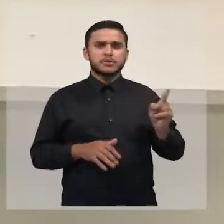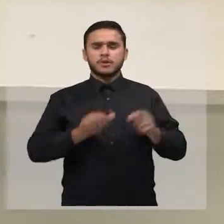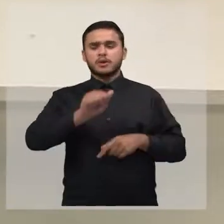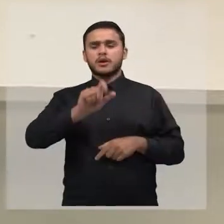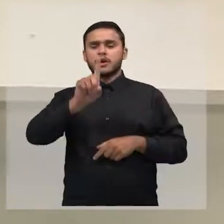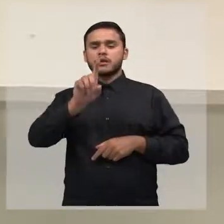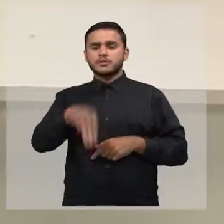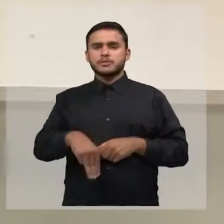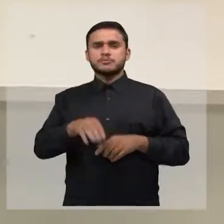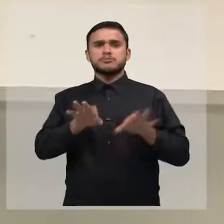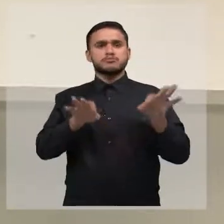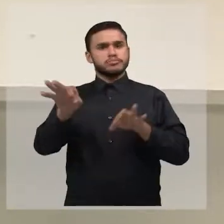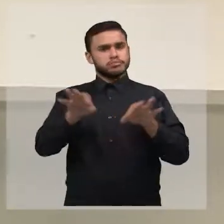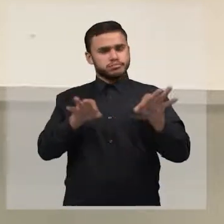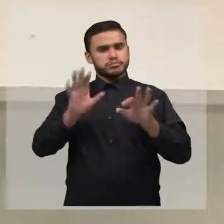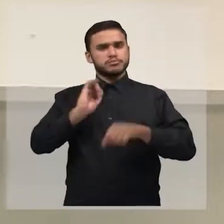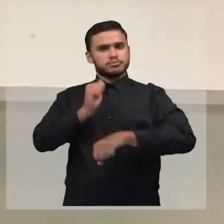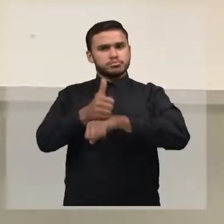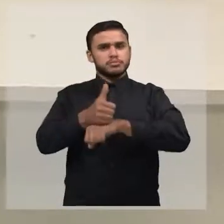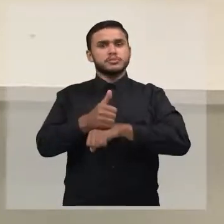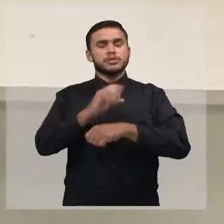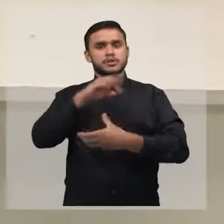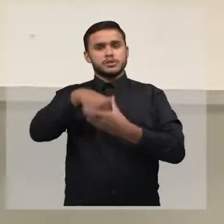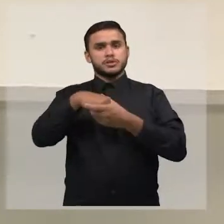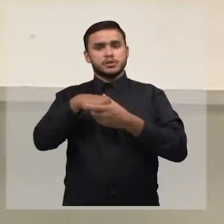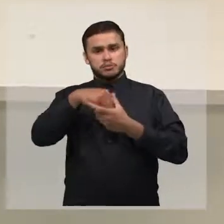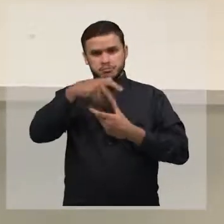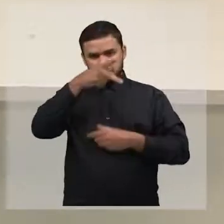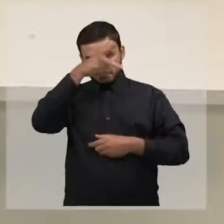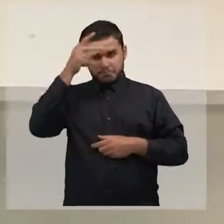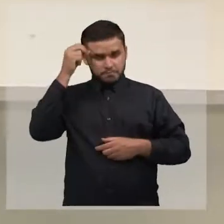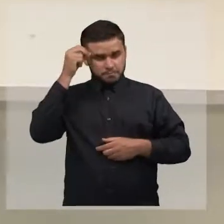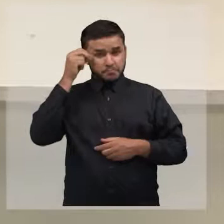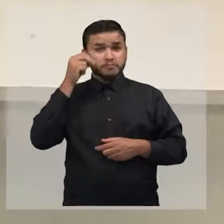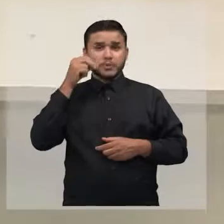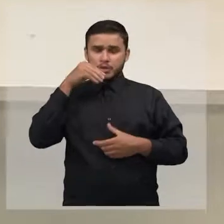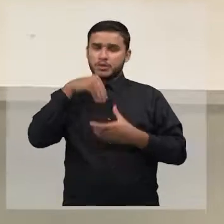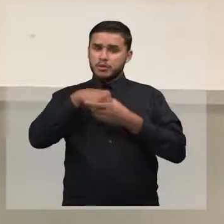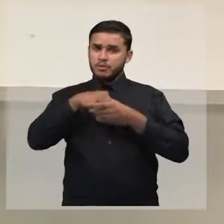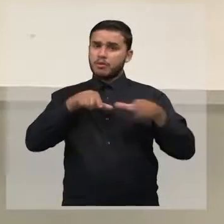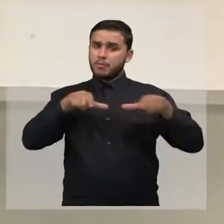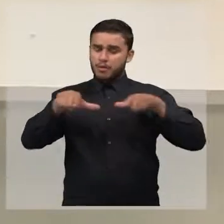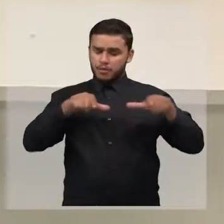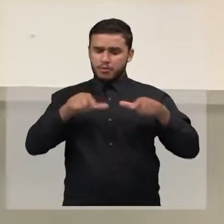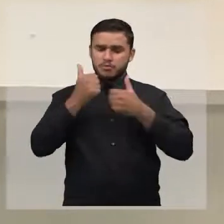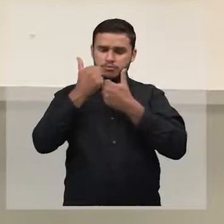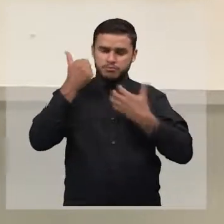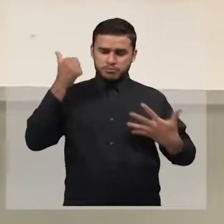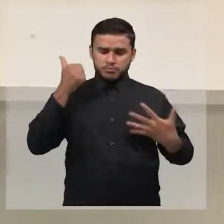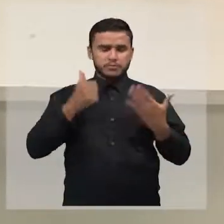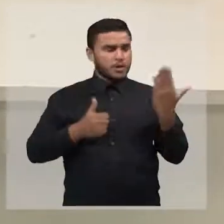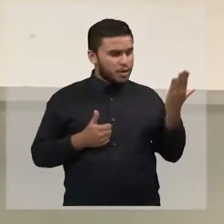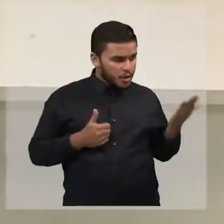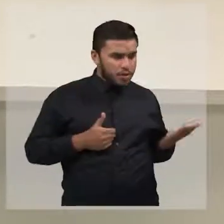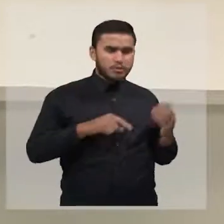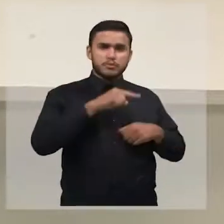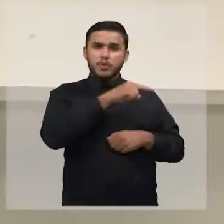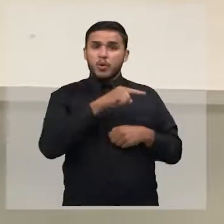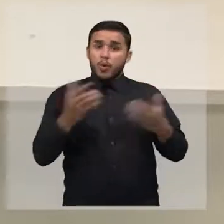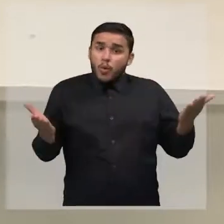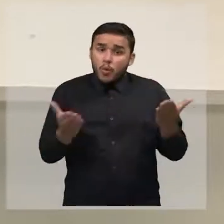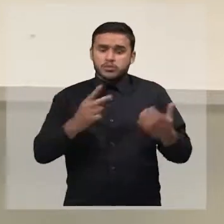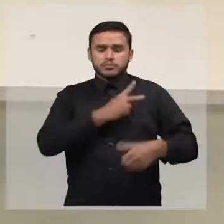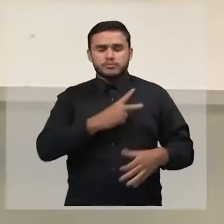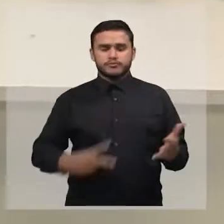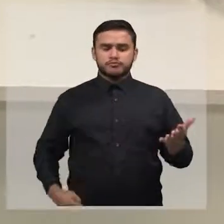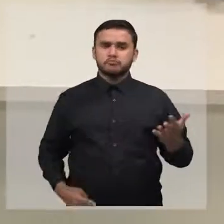área da administração, no Poder Executivo, e hoje desempenha no seu papel de fiscalizar, de